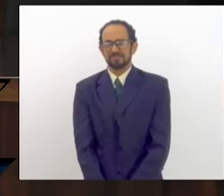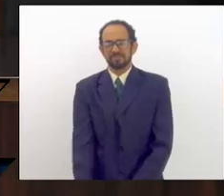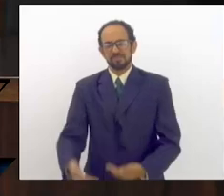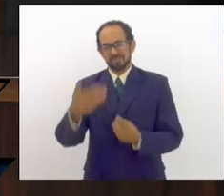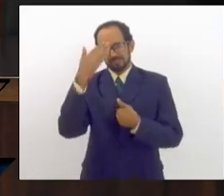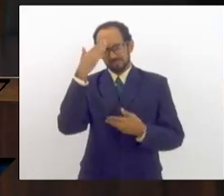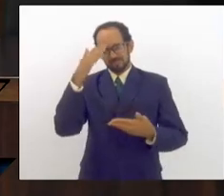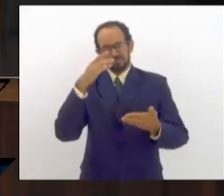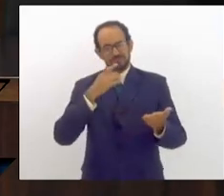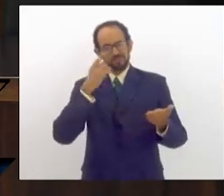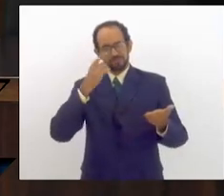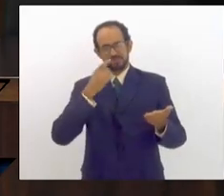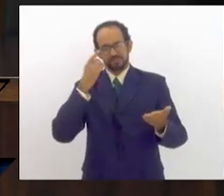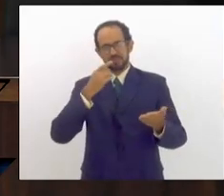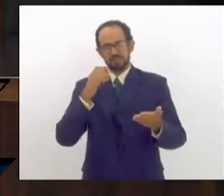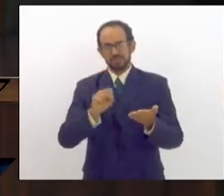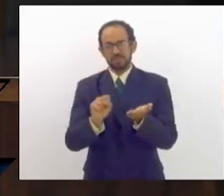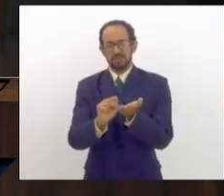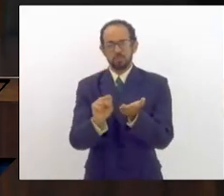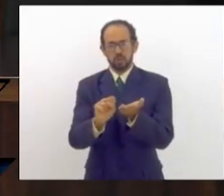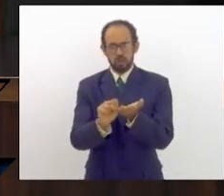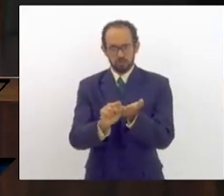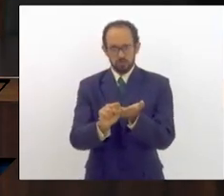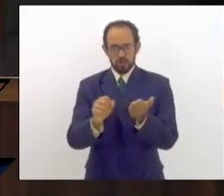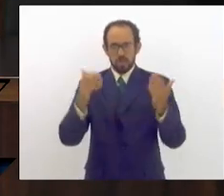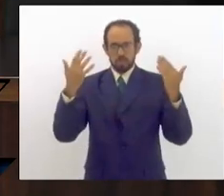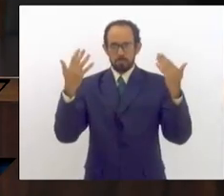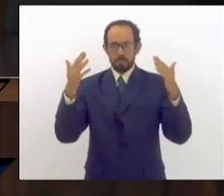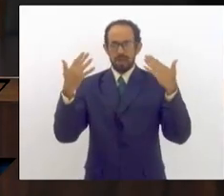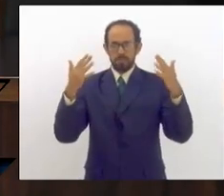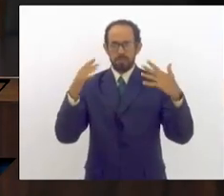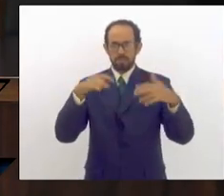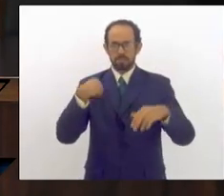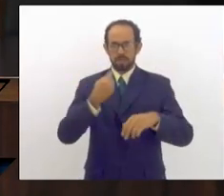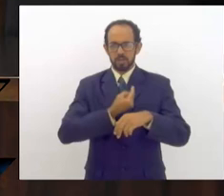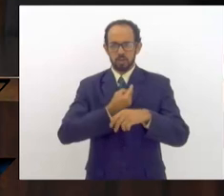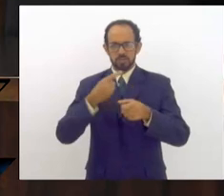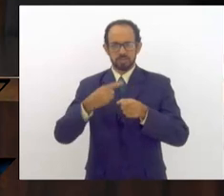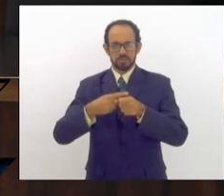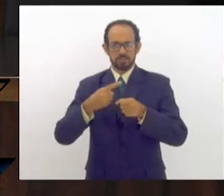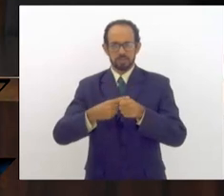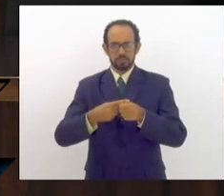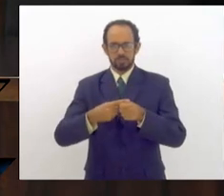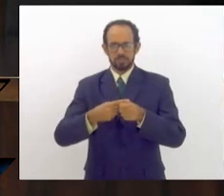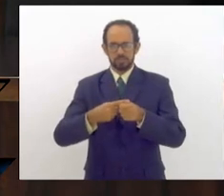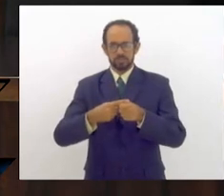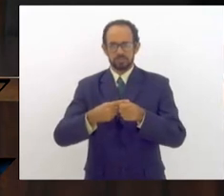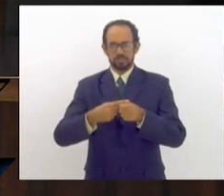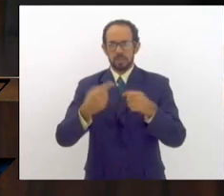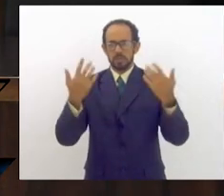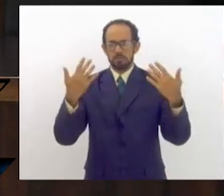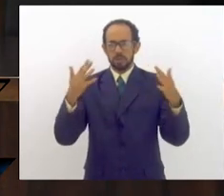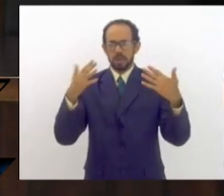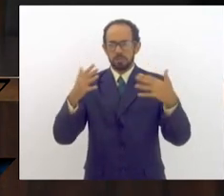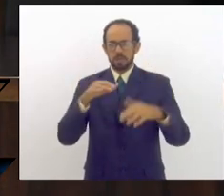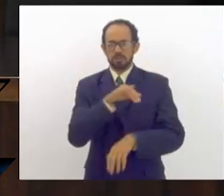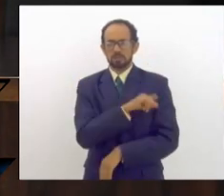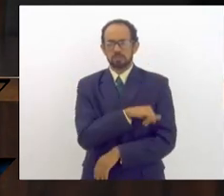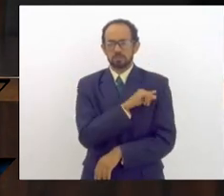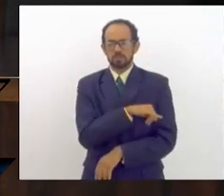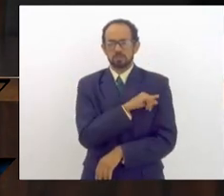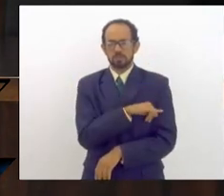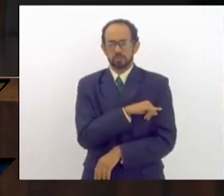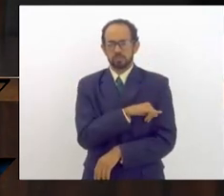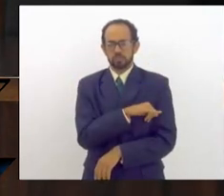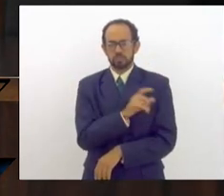Deputado Samuel Malafaia parabéns a nossa cidade Parabéns ao Rio de Janeiro e